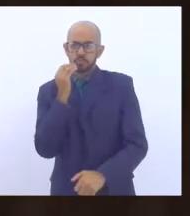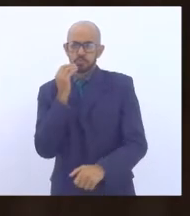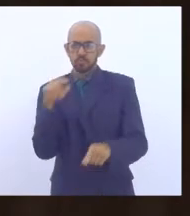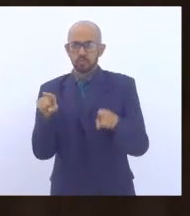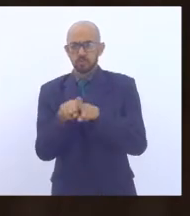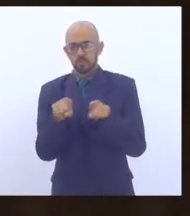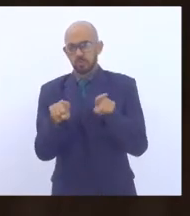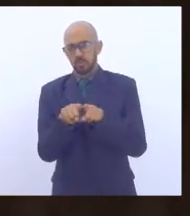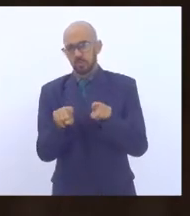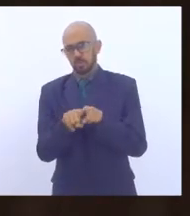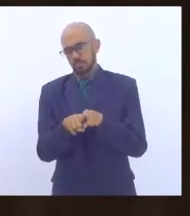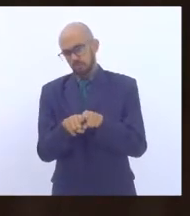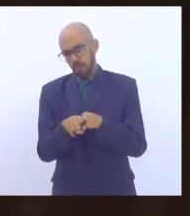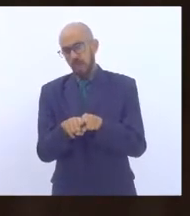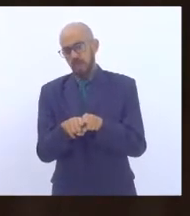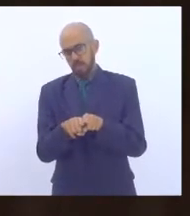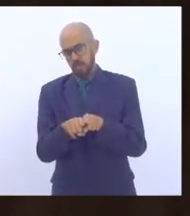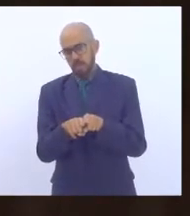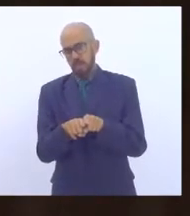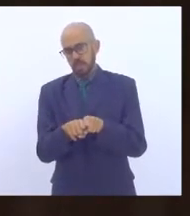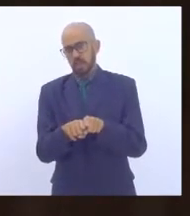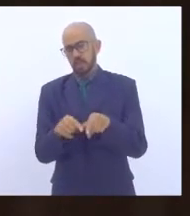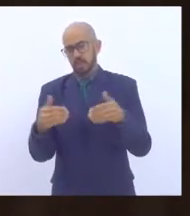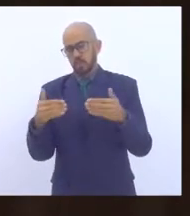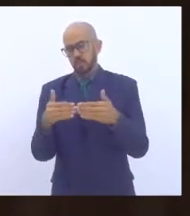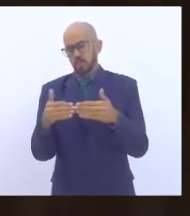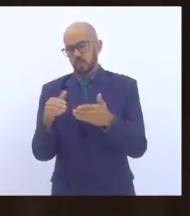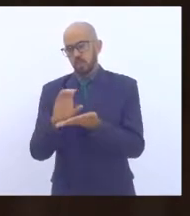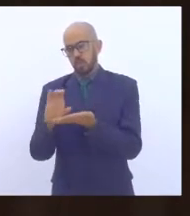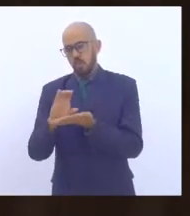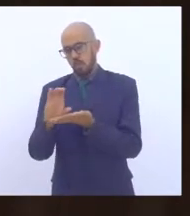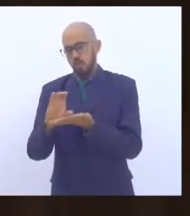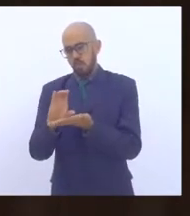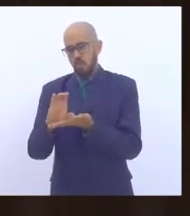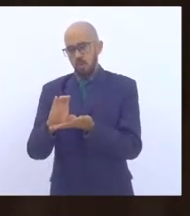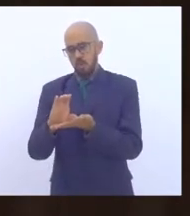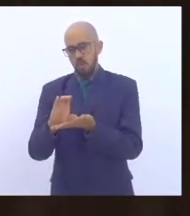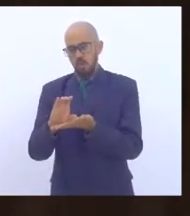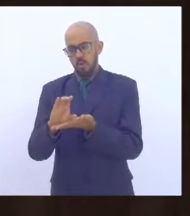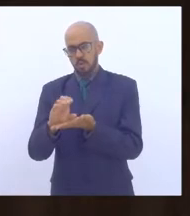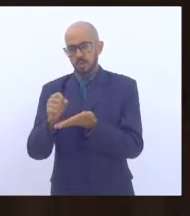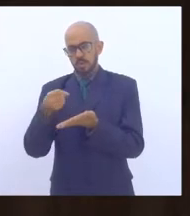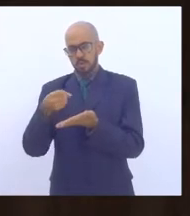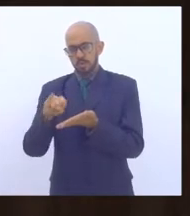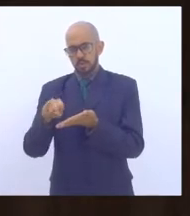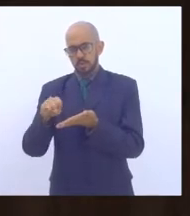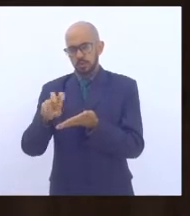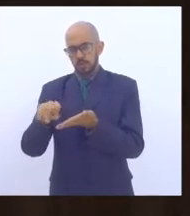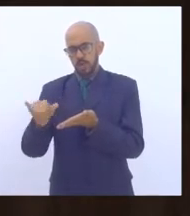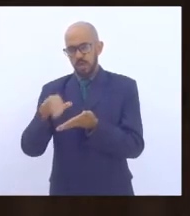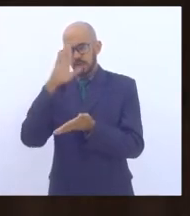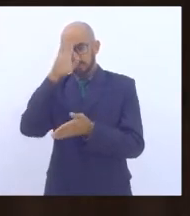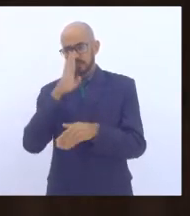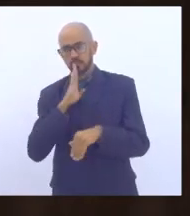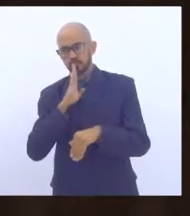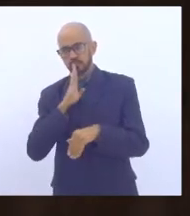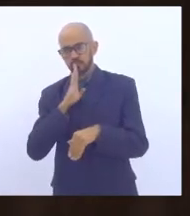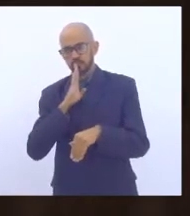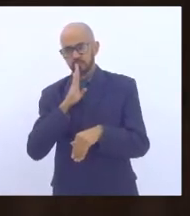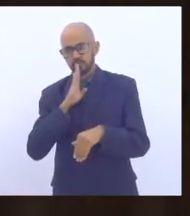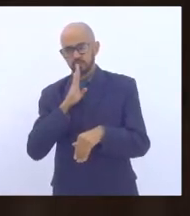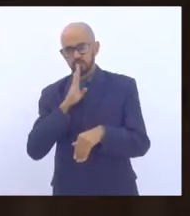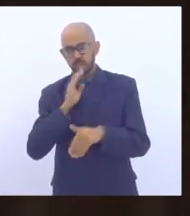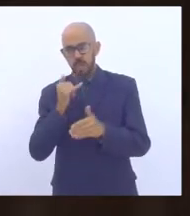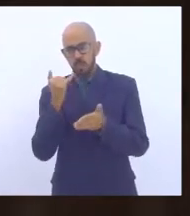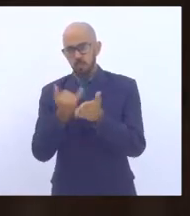alegar os constitucionalistas que se vai em sentar de